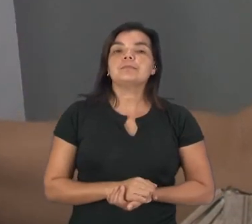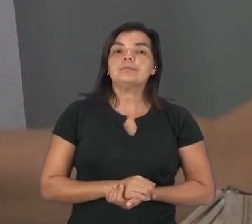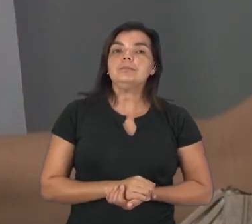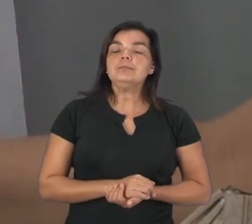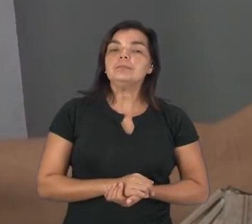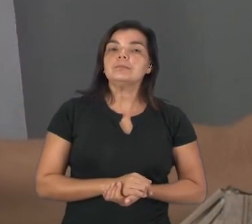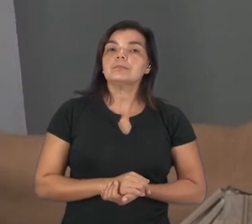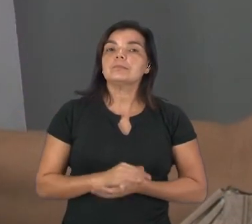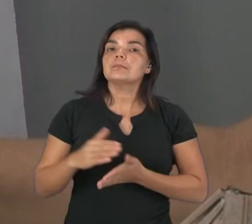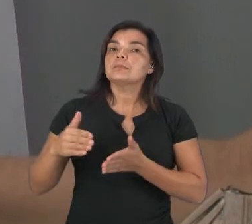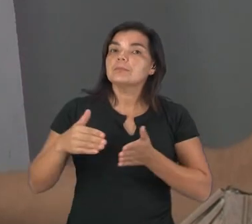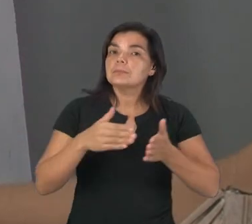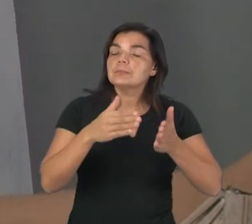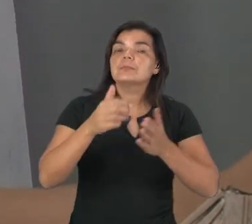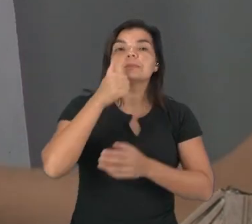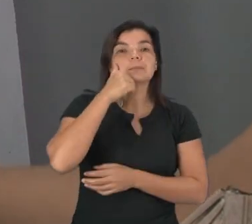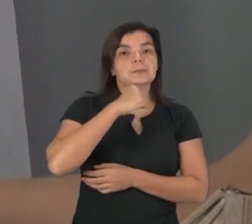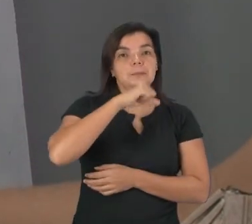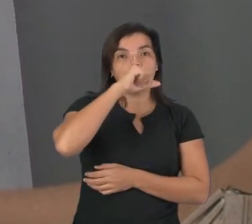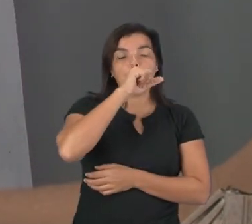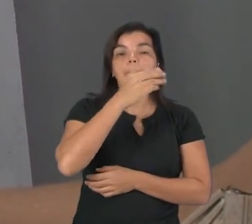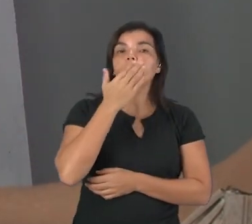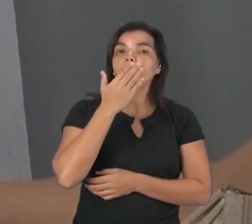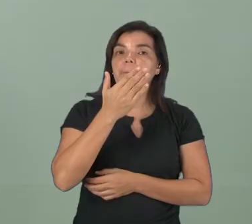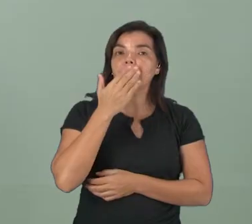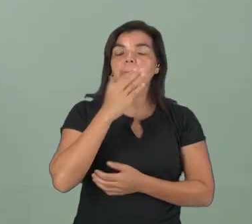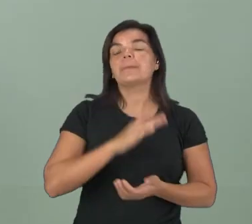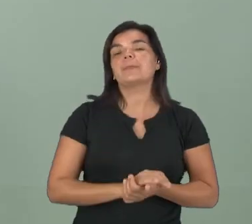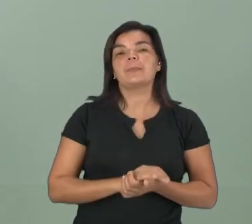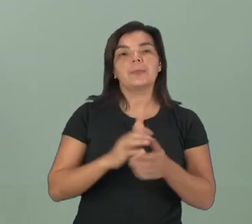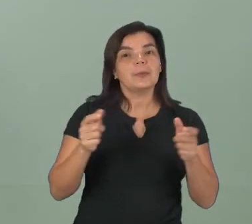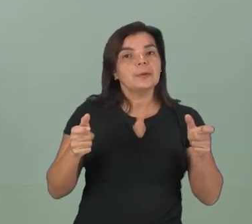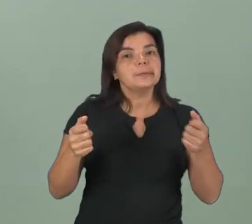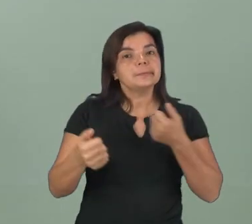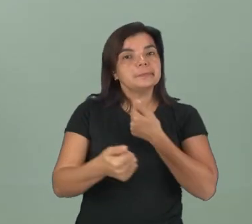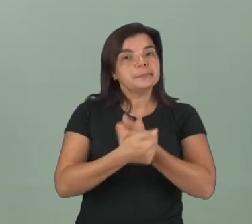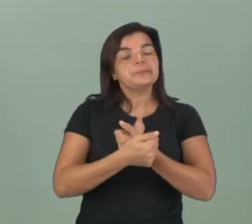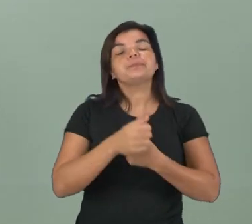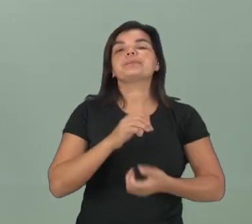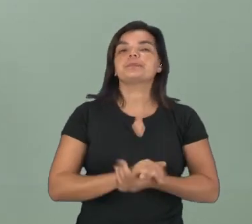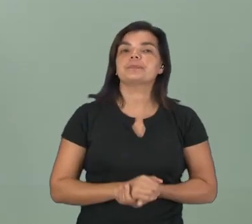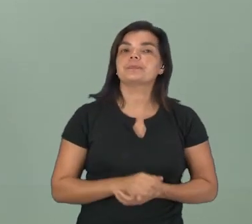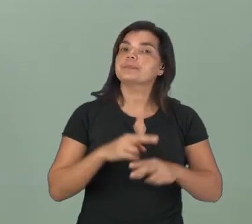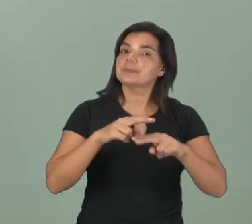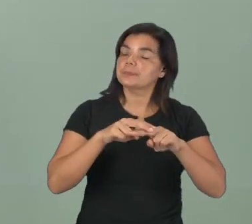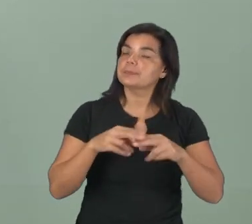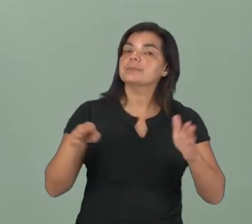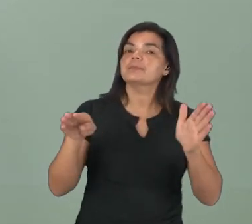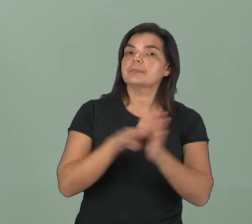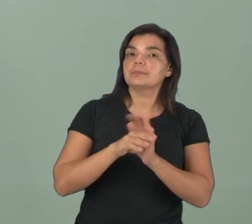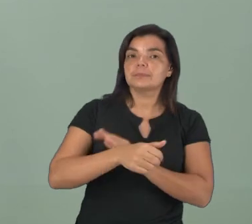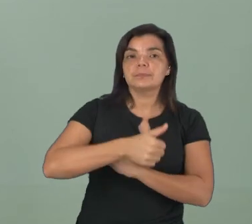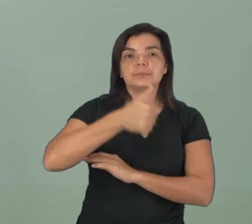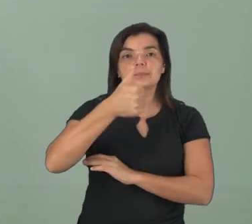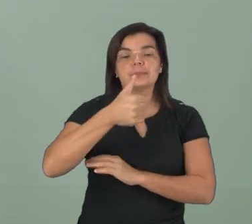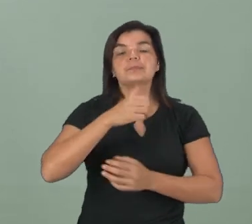Ele foi por este caminho aqui, ó, que era mais perto. Foi por isso que ele chegou